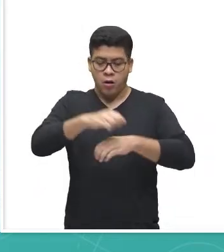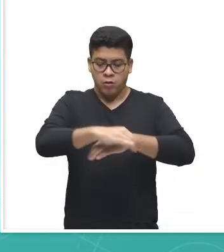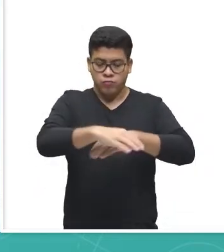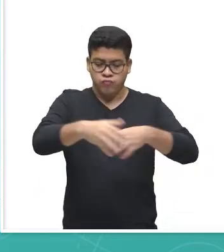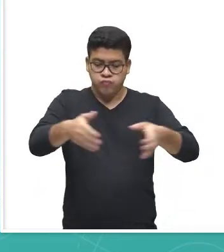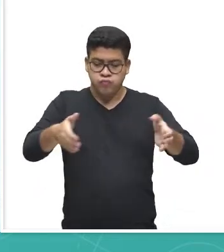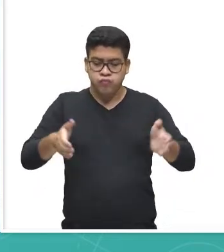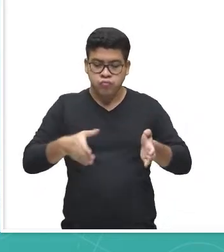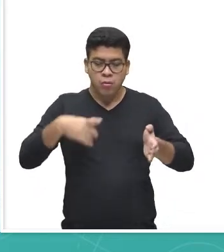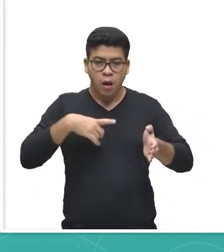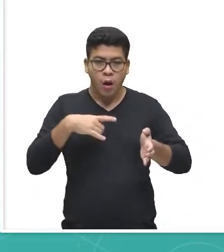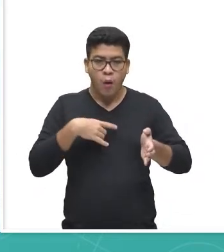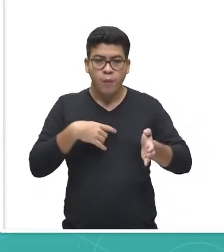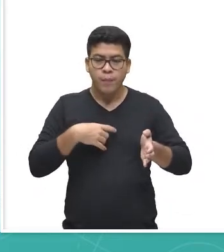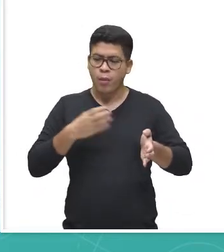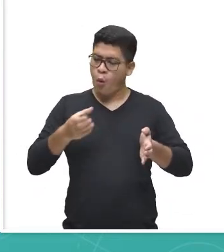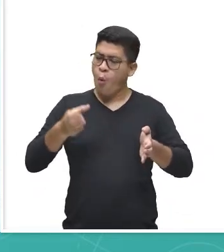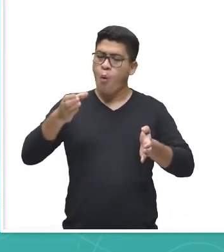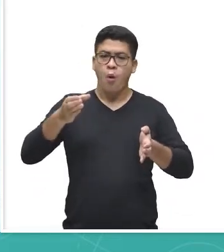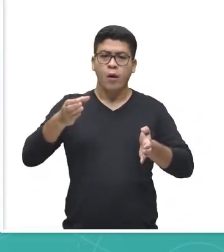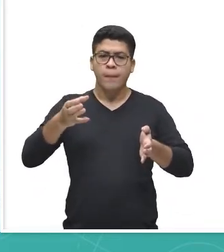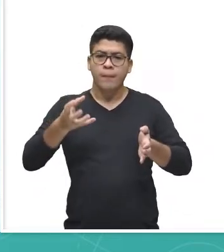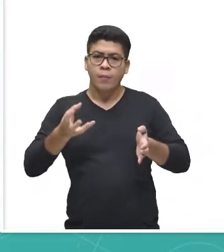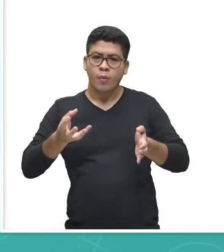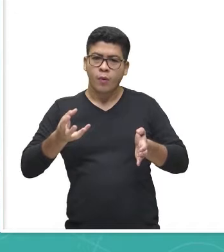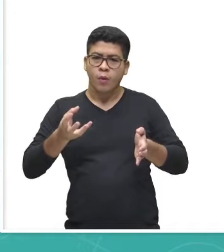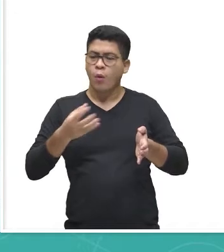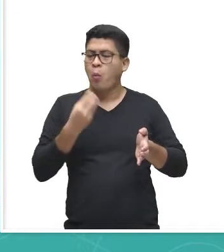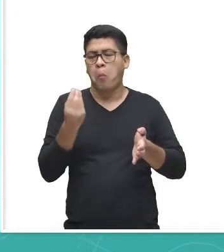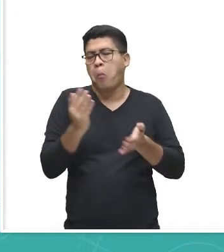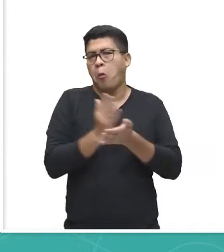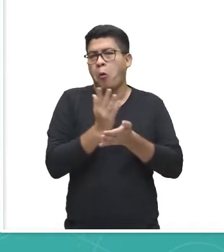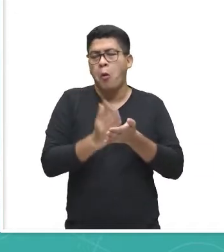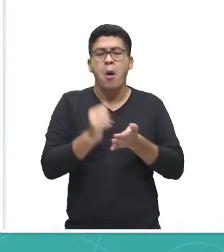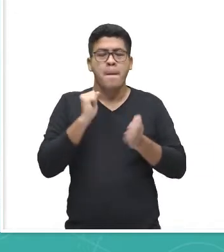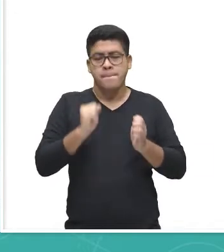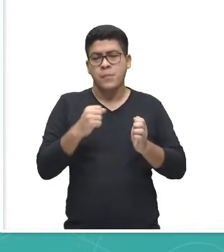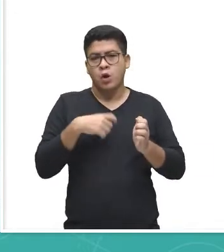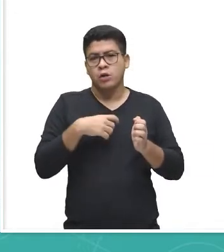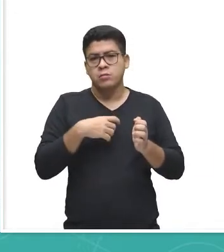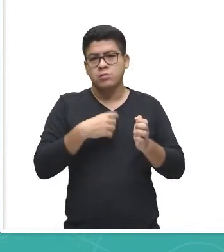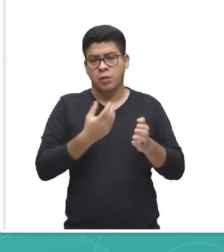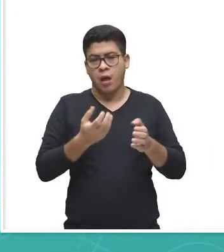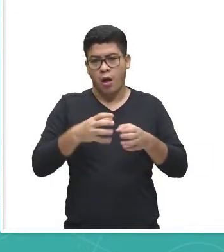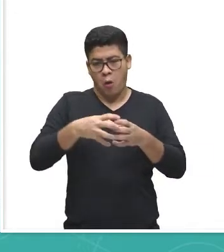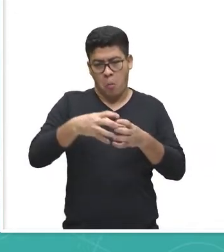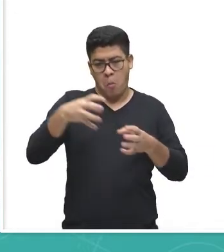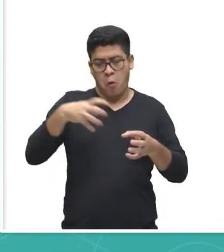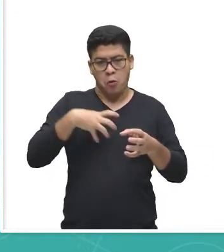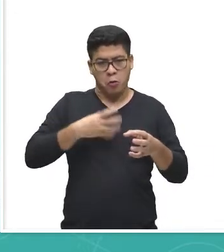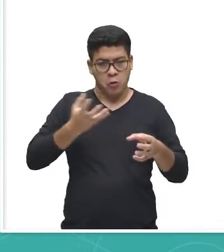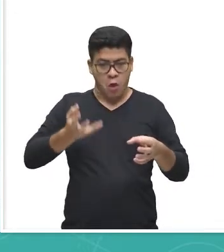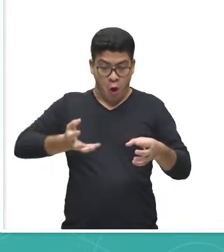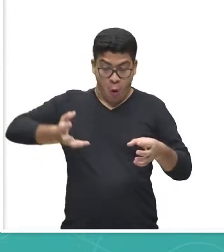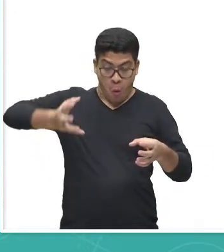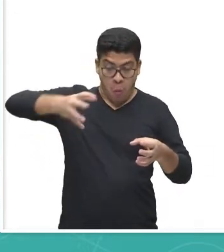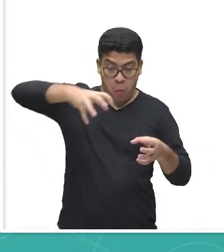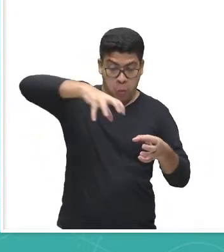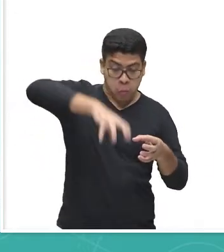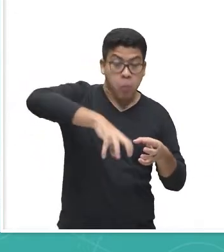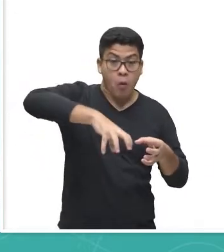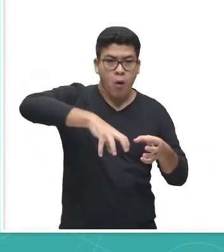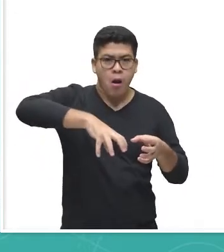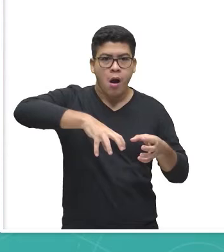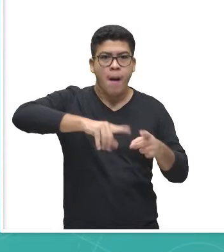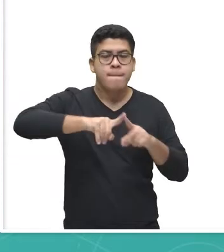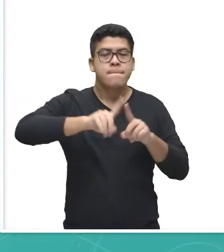você pegou ali um copo ou um pote de vidro com tampa e você quis colocar ele dentro da água.